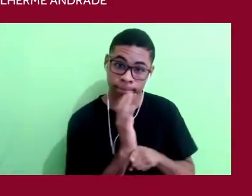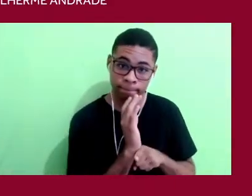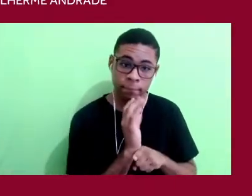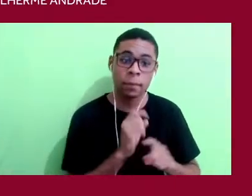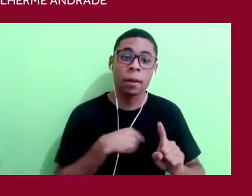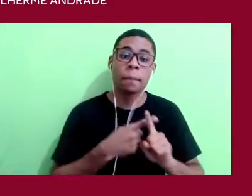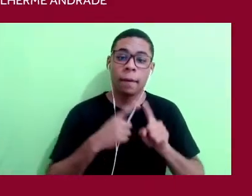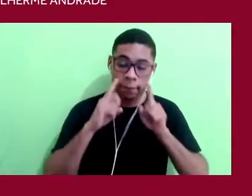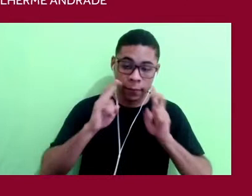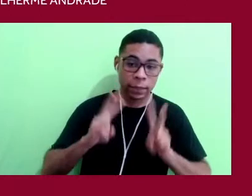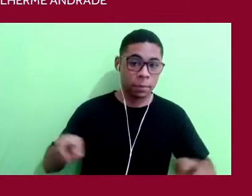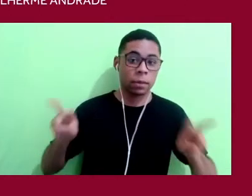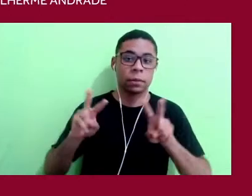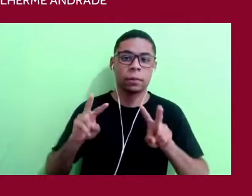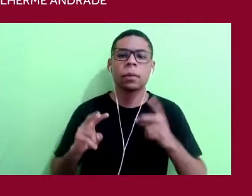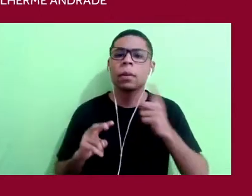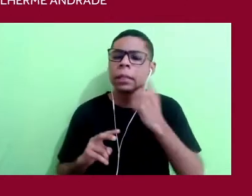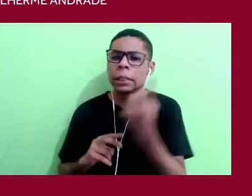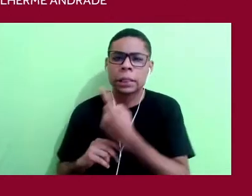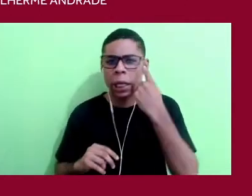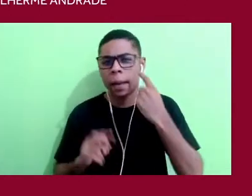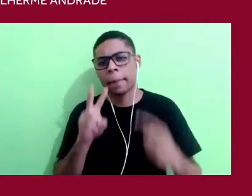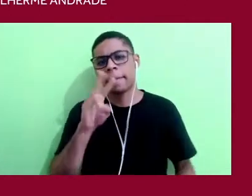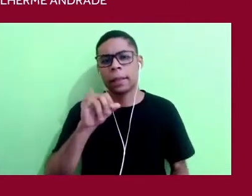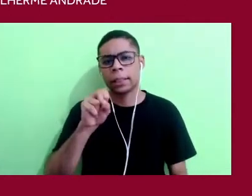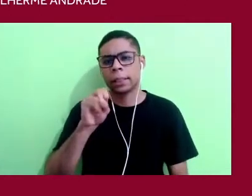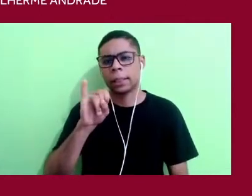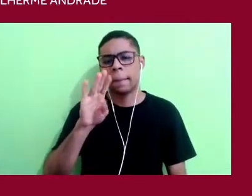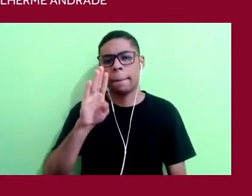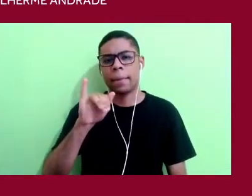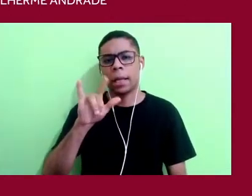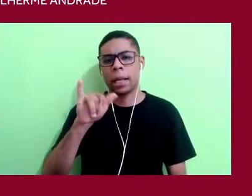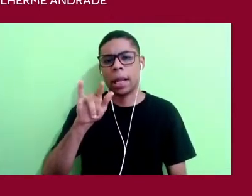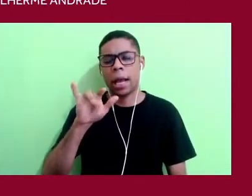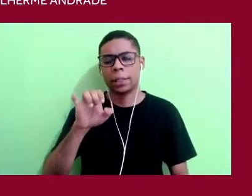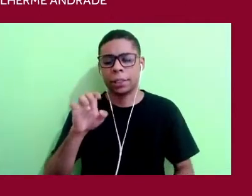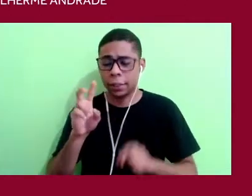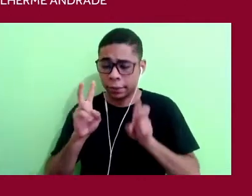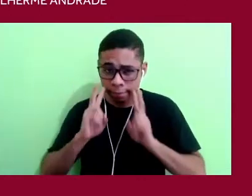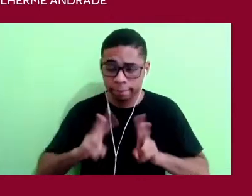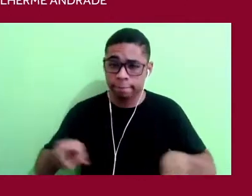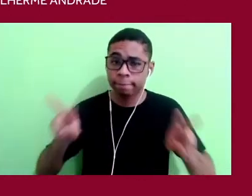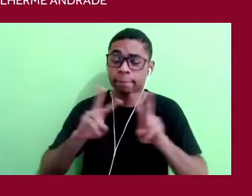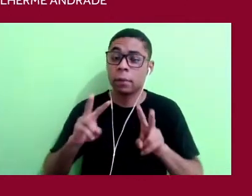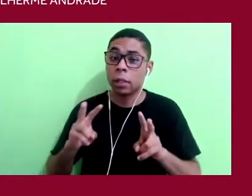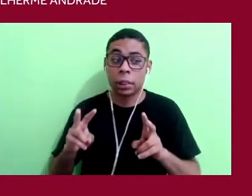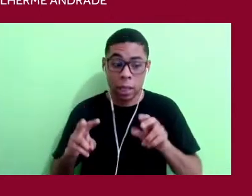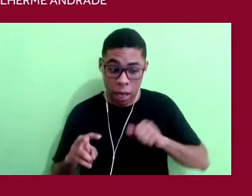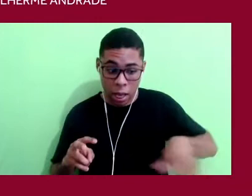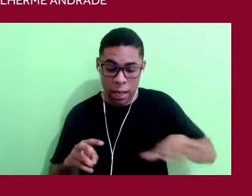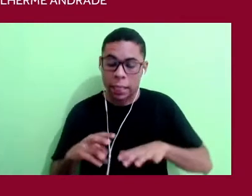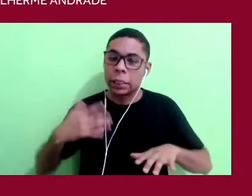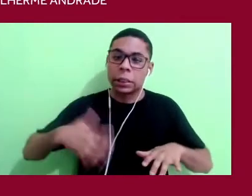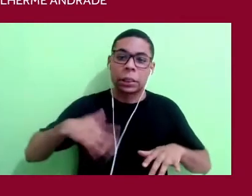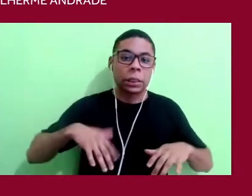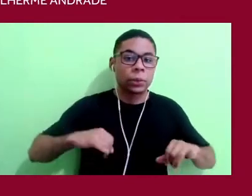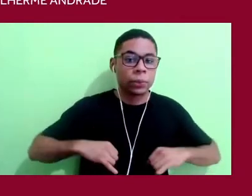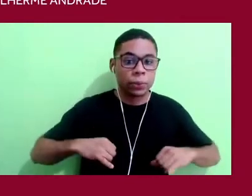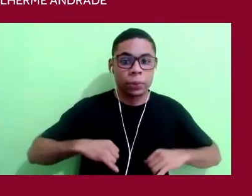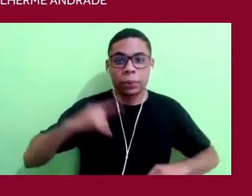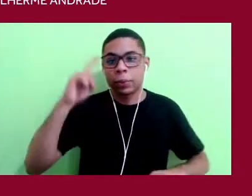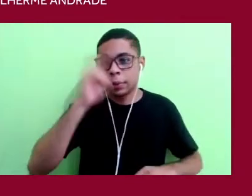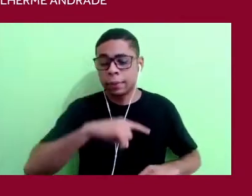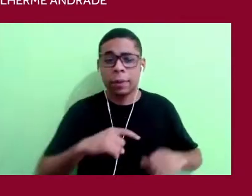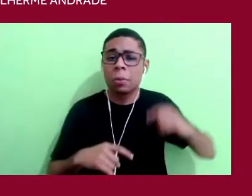visibilidade é uma dor muito comum dentro da nossa área, enquanto classe, né?